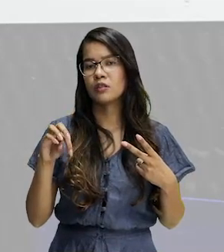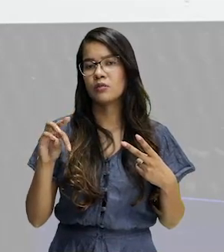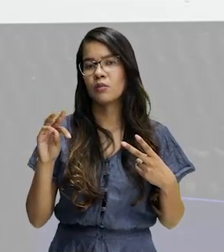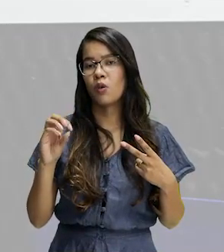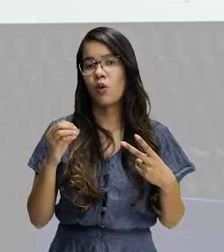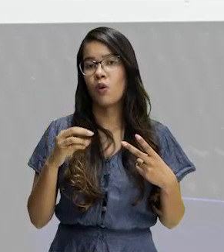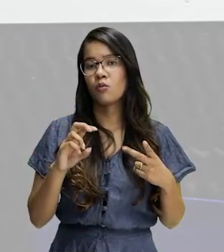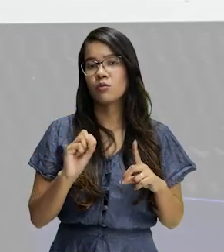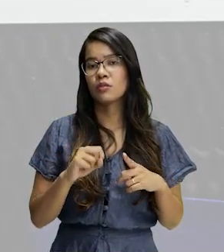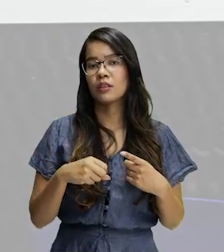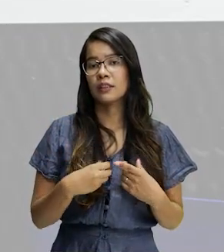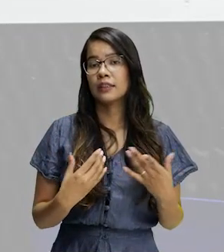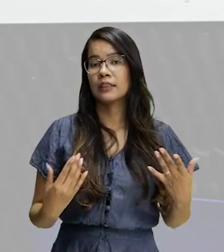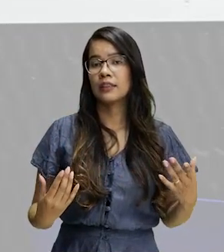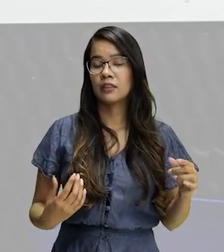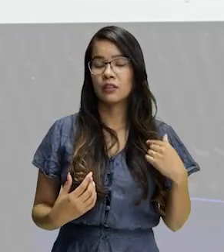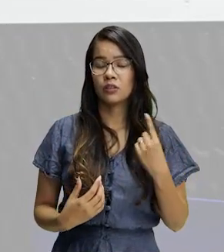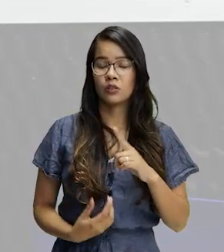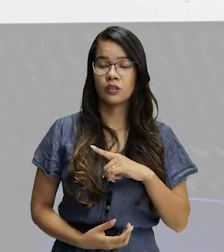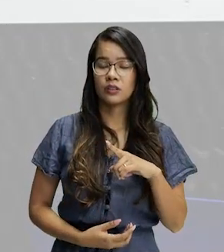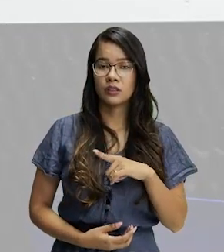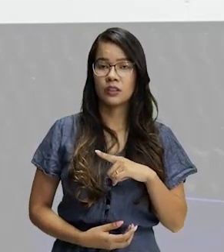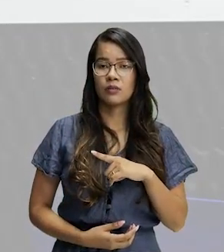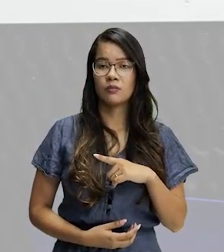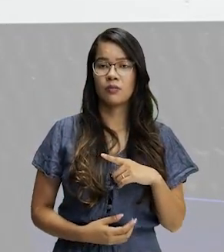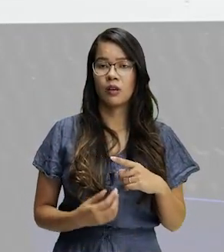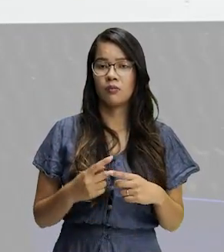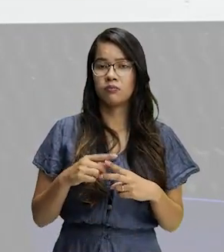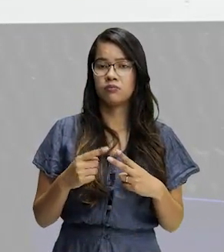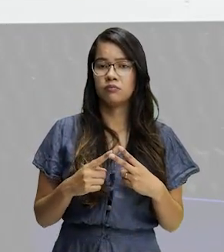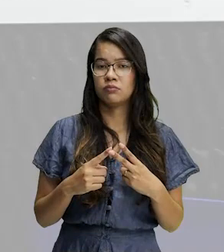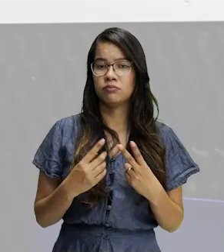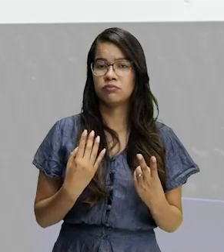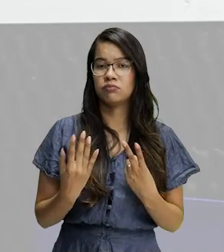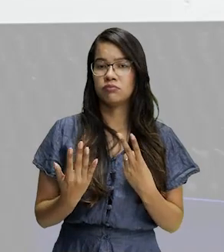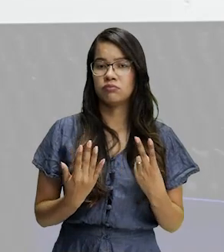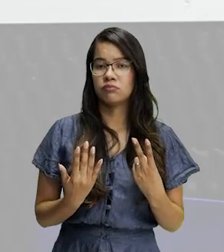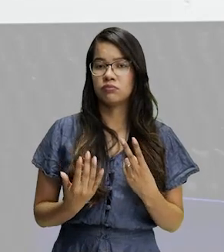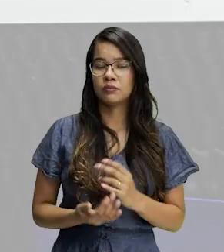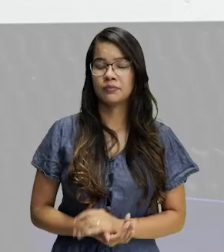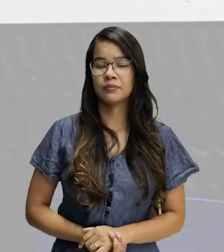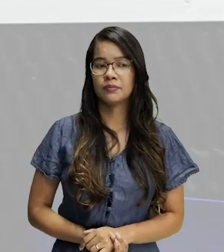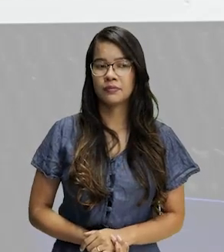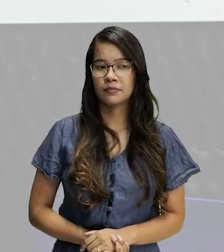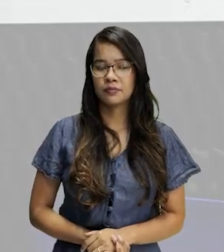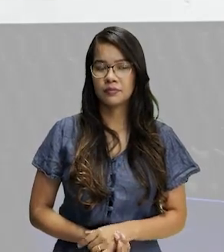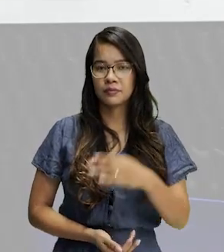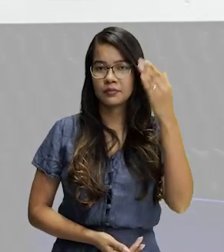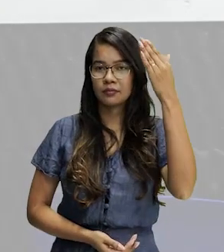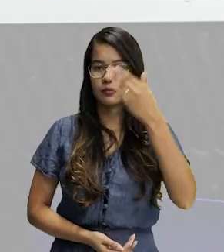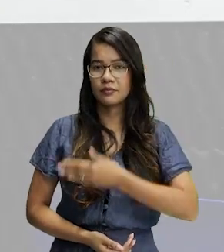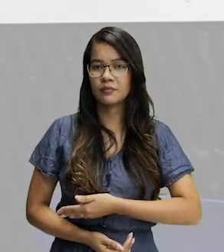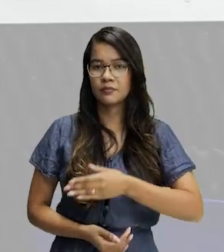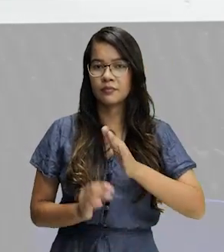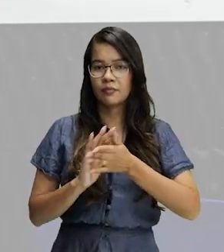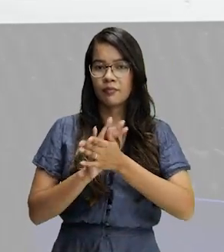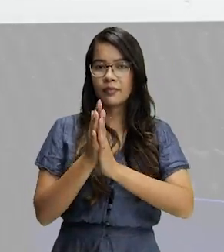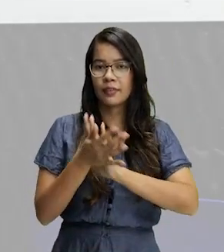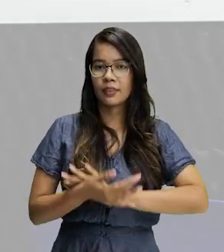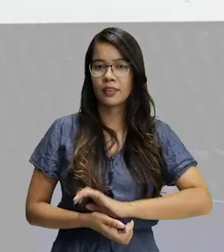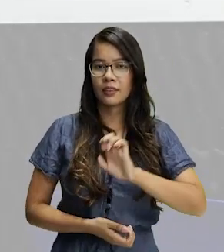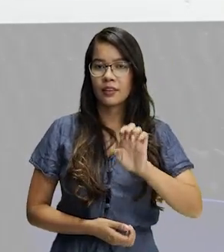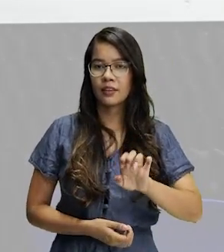E aí, galerinha, nós teremos uma bipolarização, tá? Que diante dessa destruição da